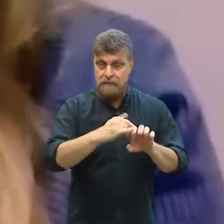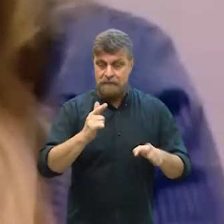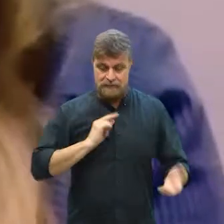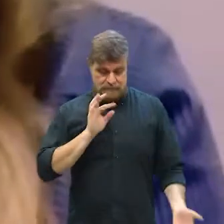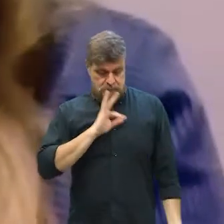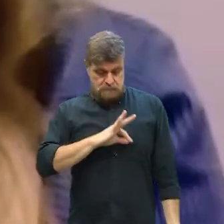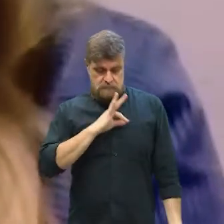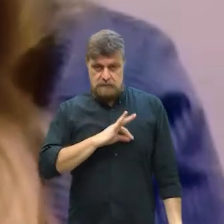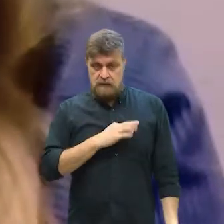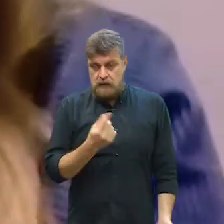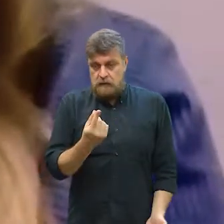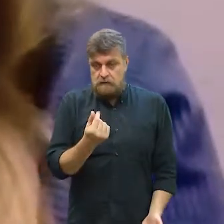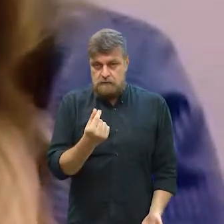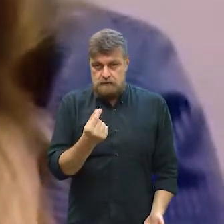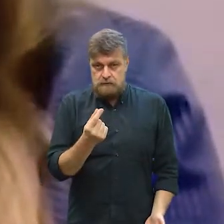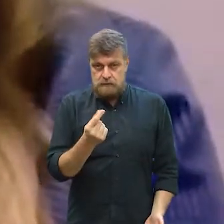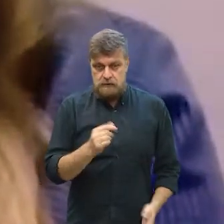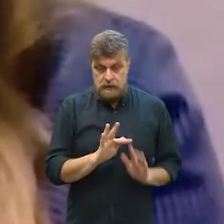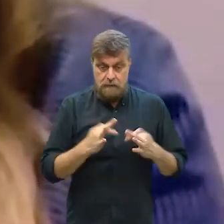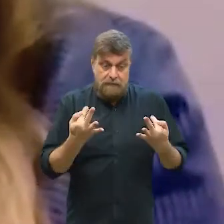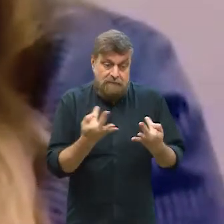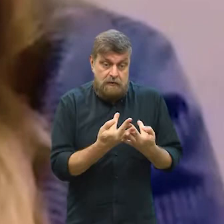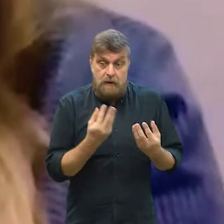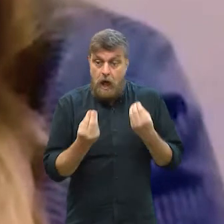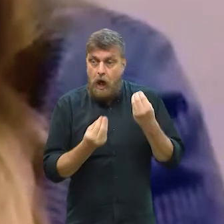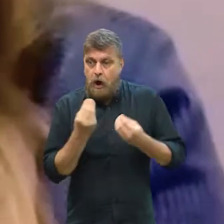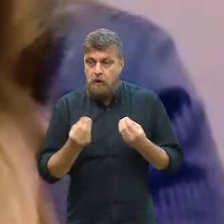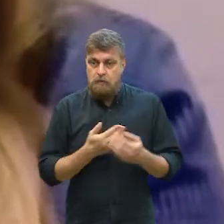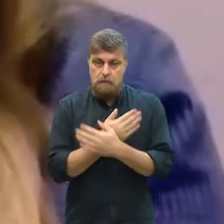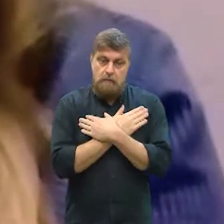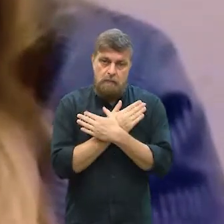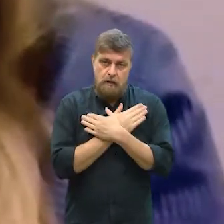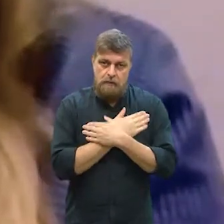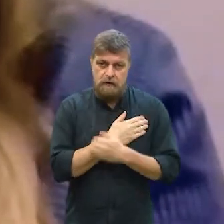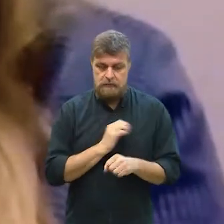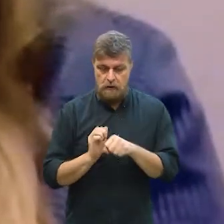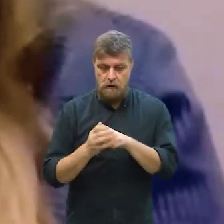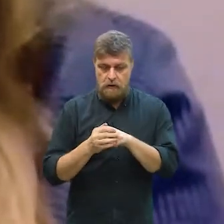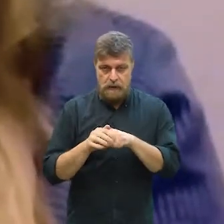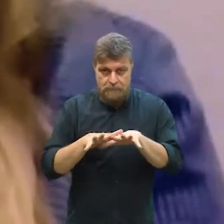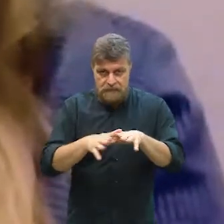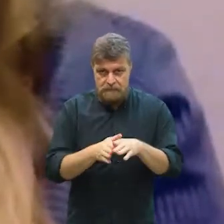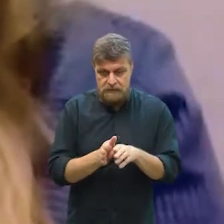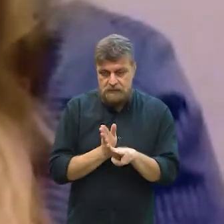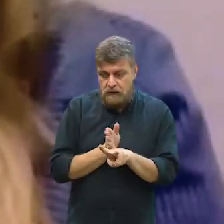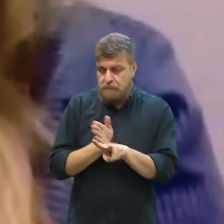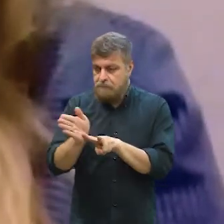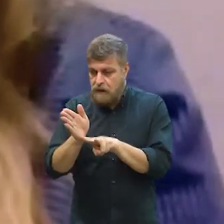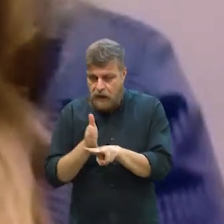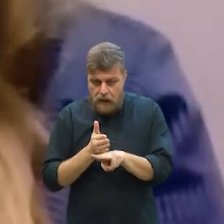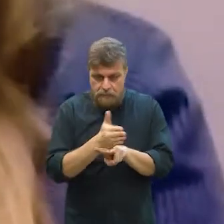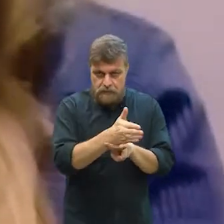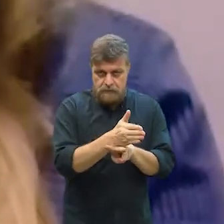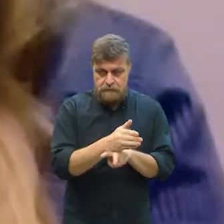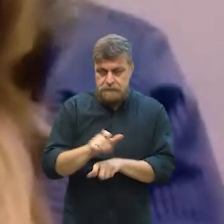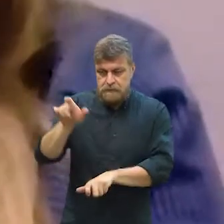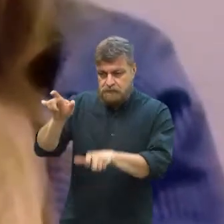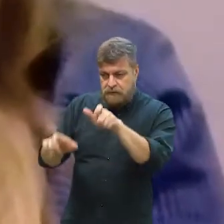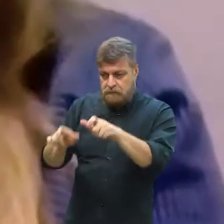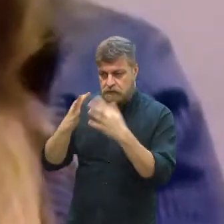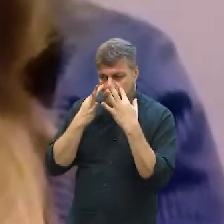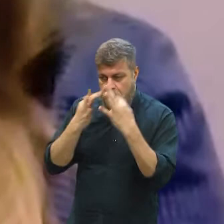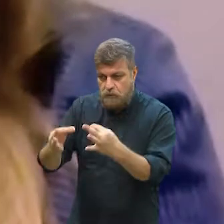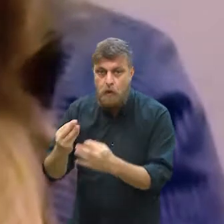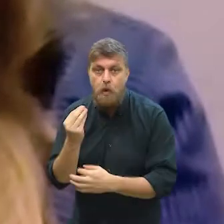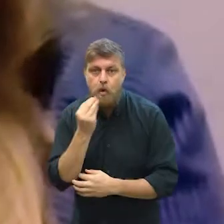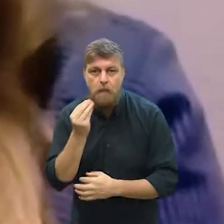empreender para gerar renda o quanto antes para si e para sua família. Então, na pandemia, a gente observou esses dois movimentos, de tanto de